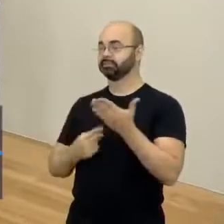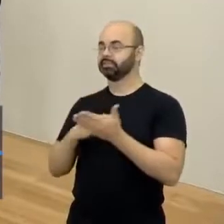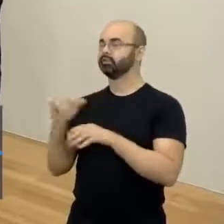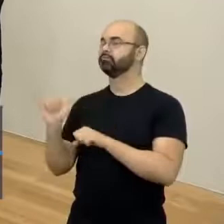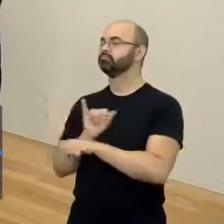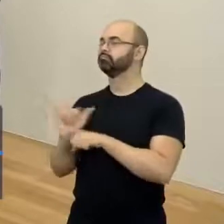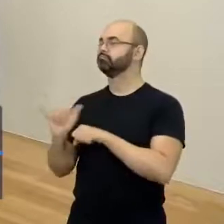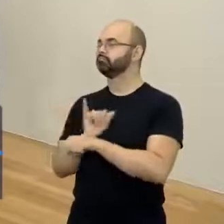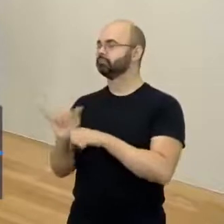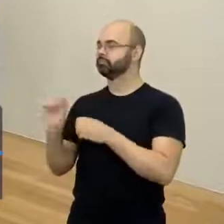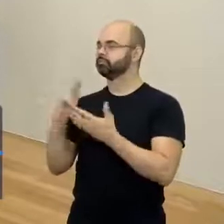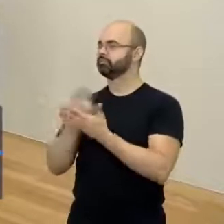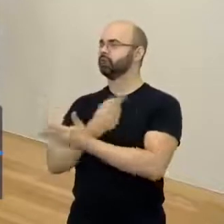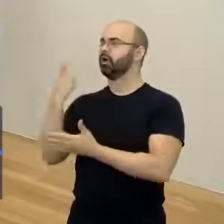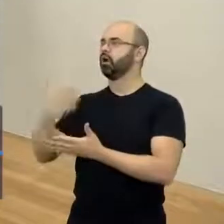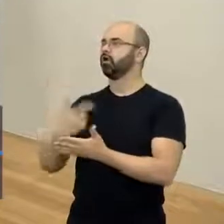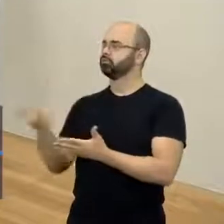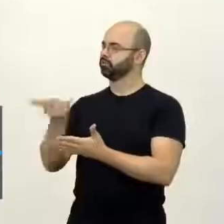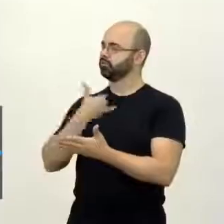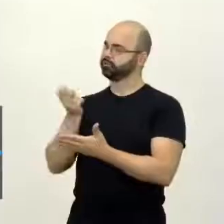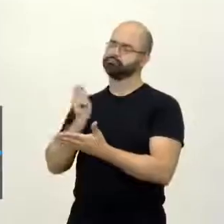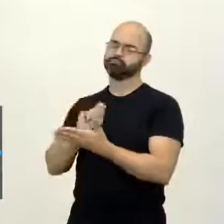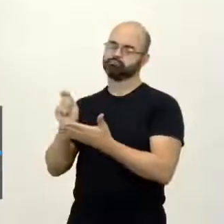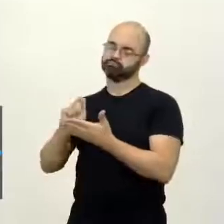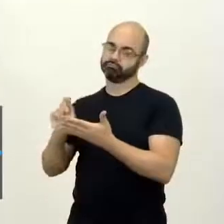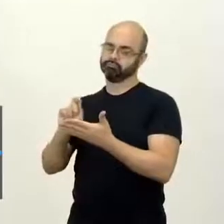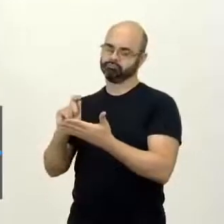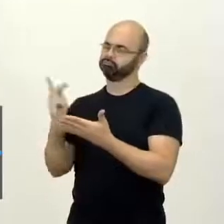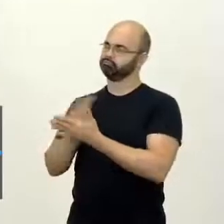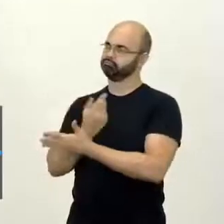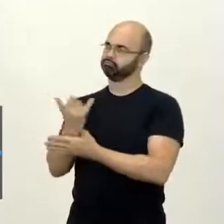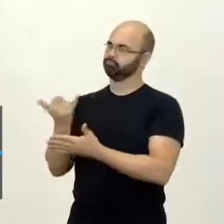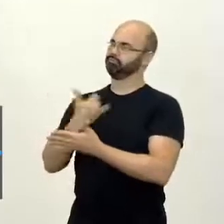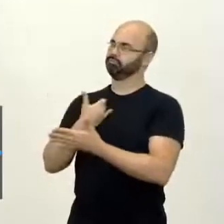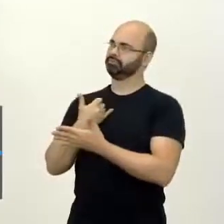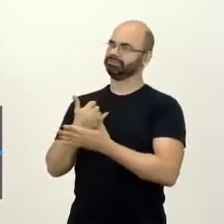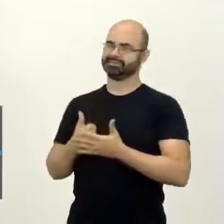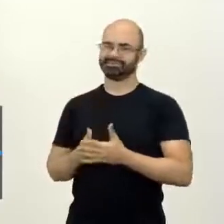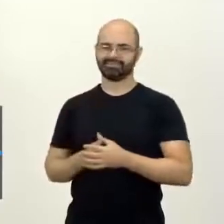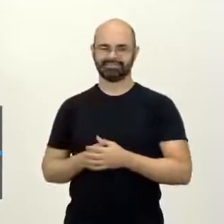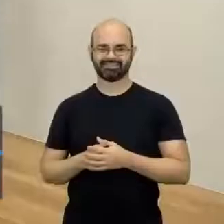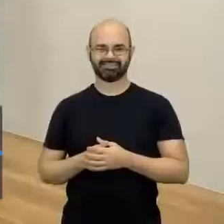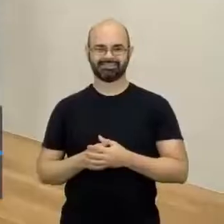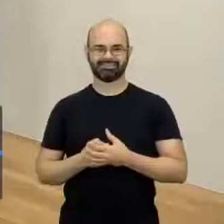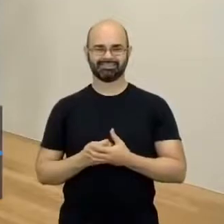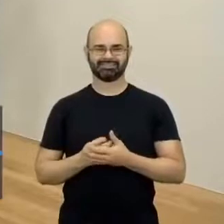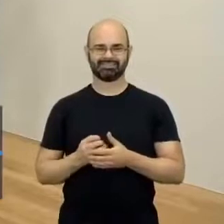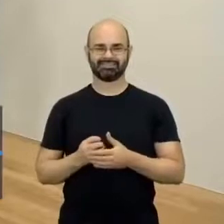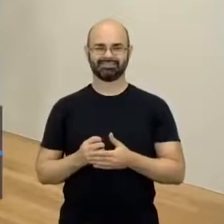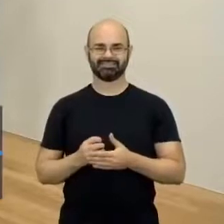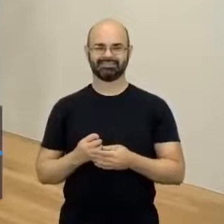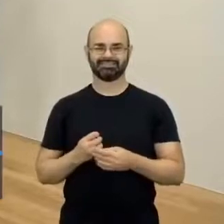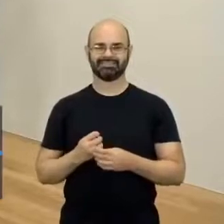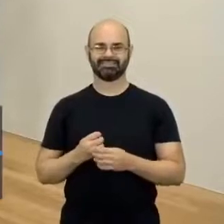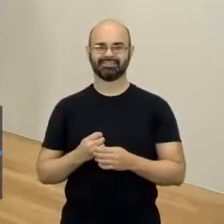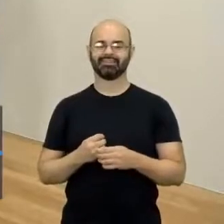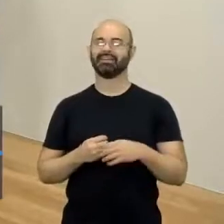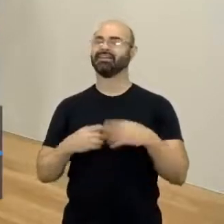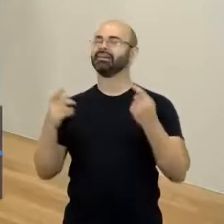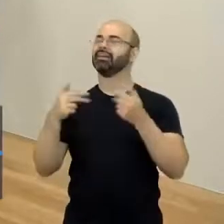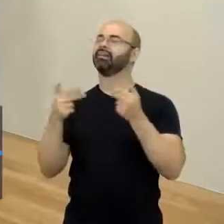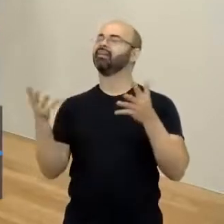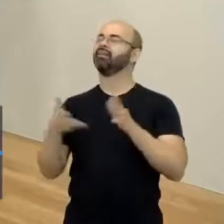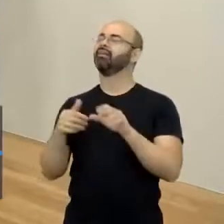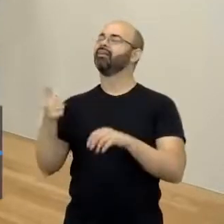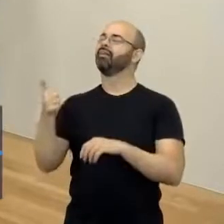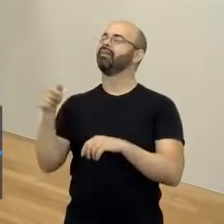vai apontar os seus erros ortográficos no momento da escrita, professora. Professor Joelson, troca por coisas ruins